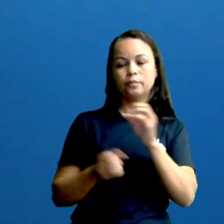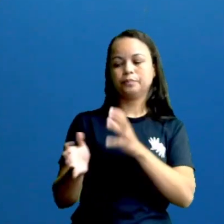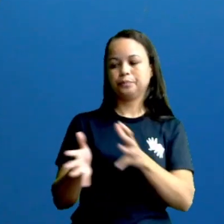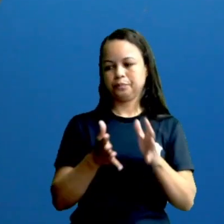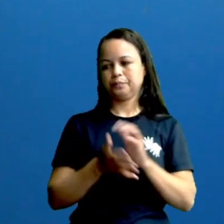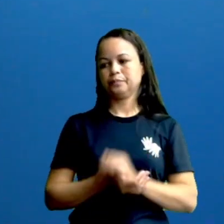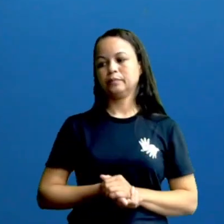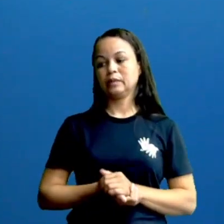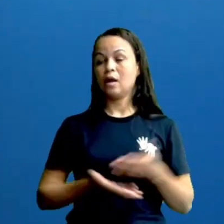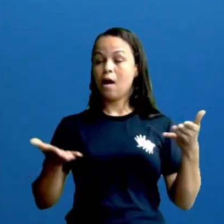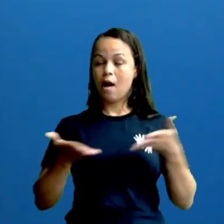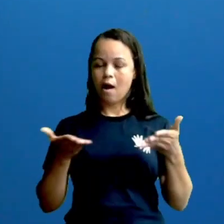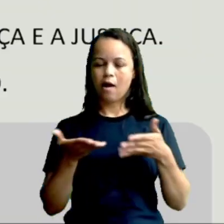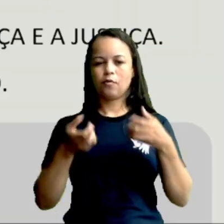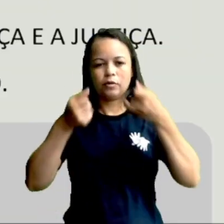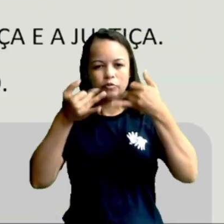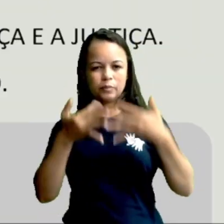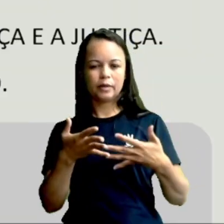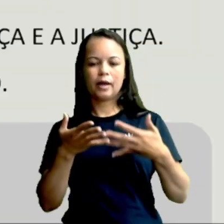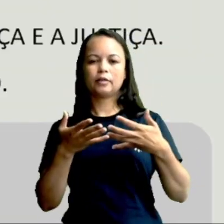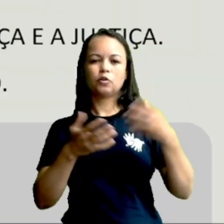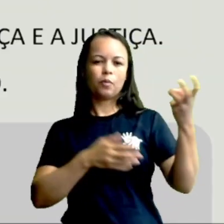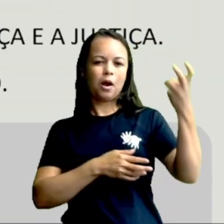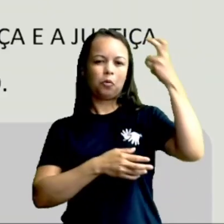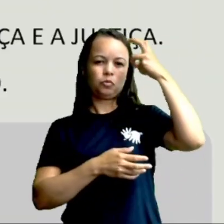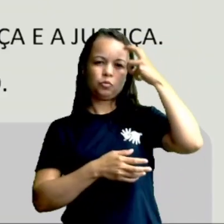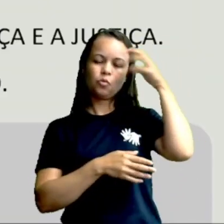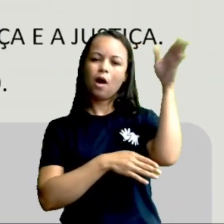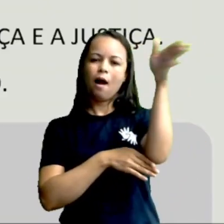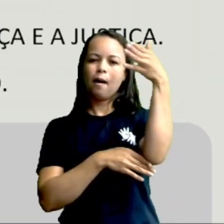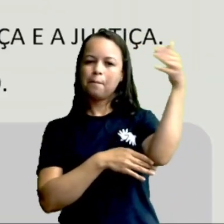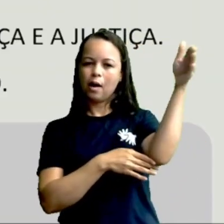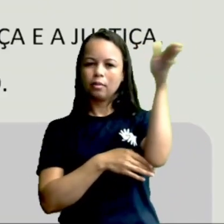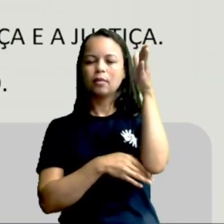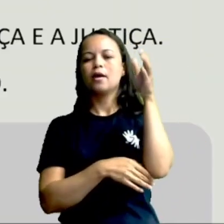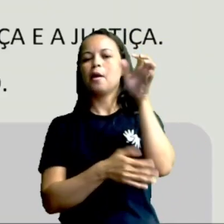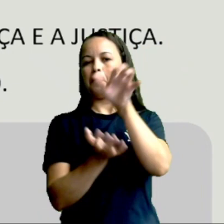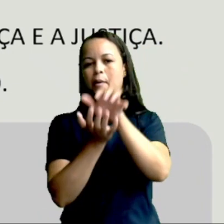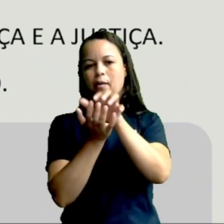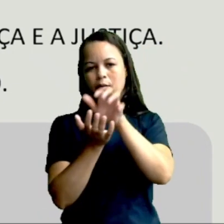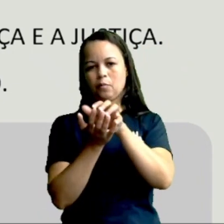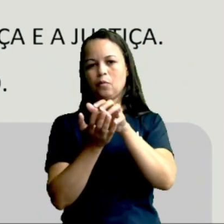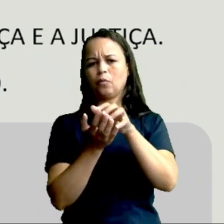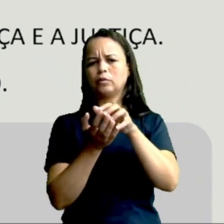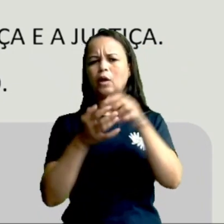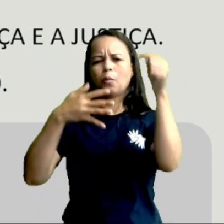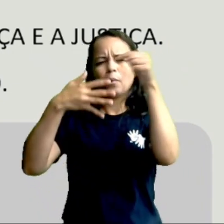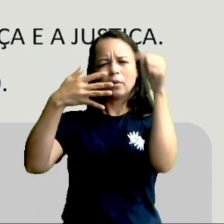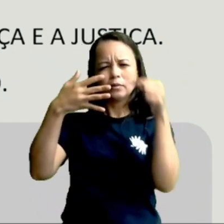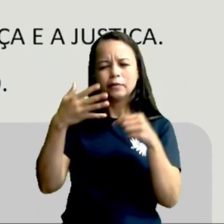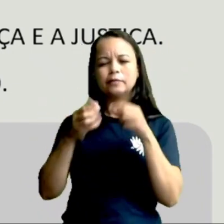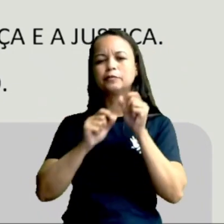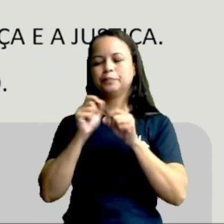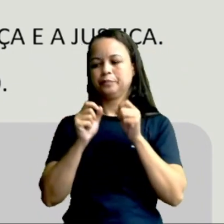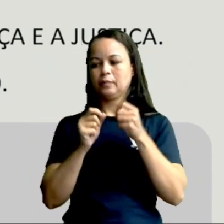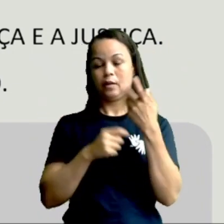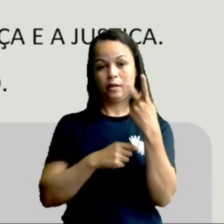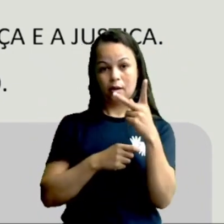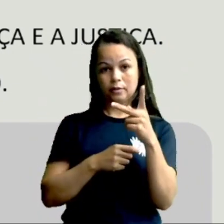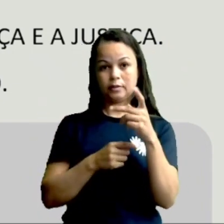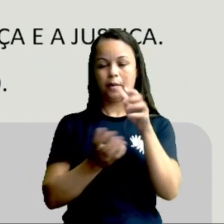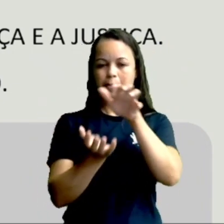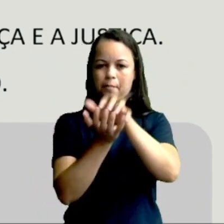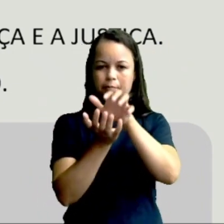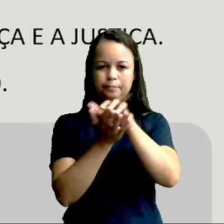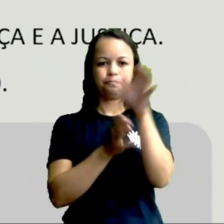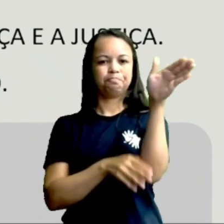nossa cultura, um pouquinho sobre nossa bandeira. Então, quais são os elementos que nós trazemos na bandeira? Essa que está aí é a bandeira de Pernambuco,